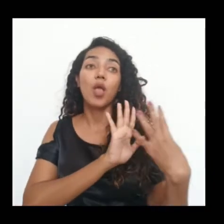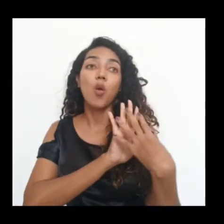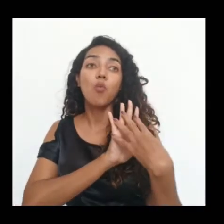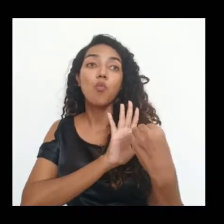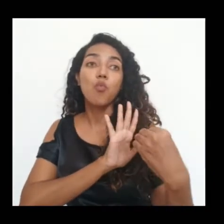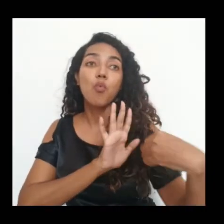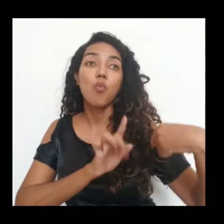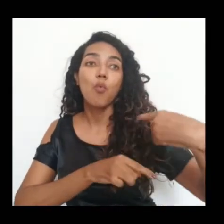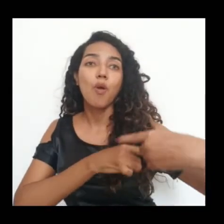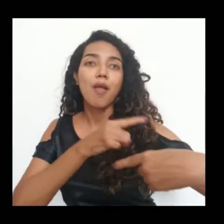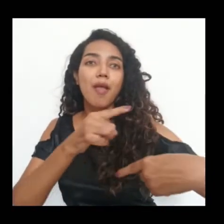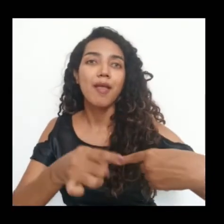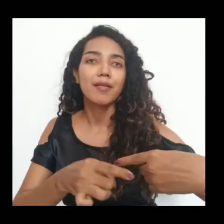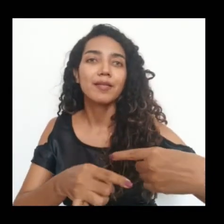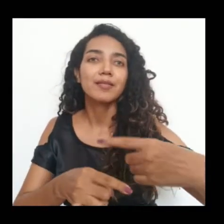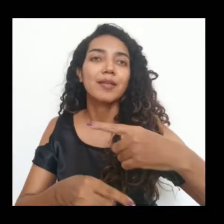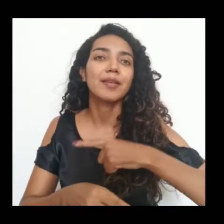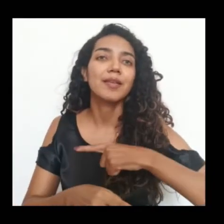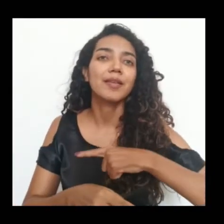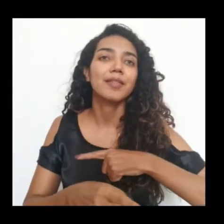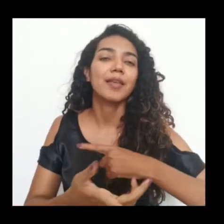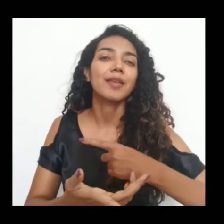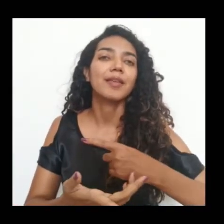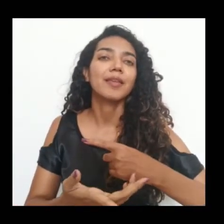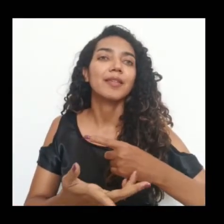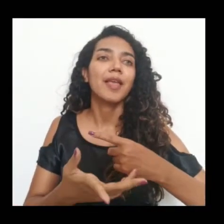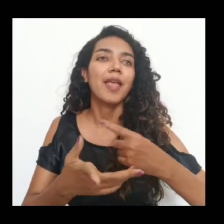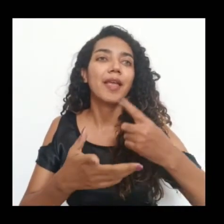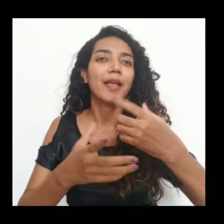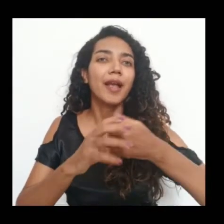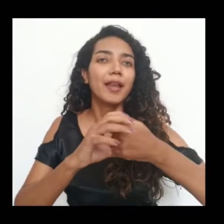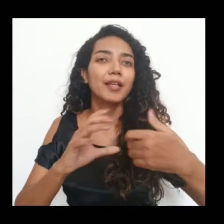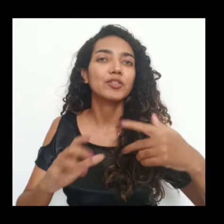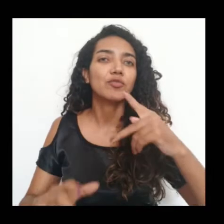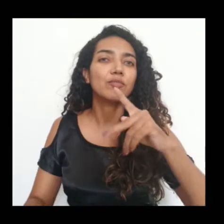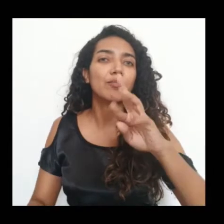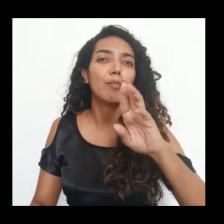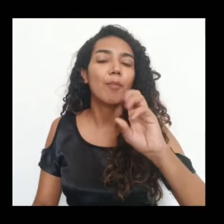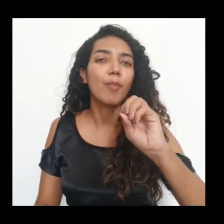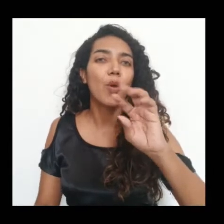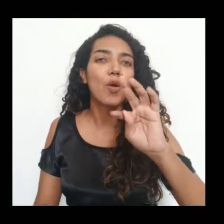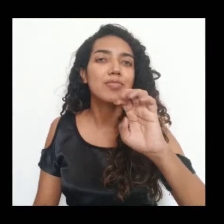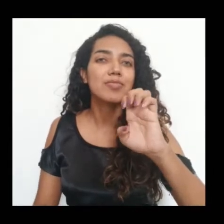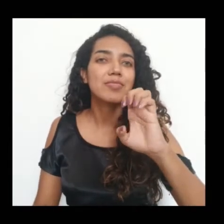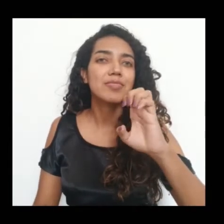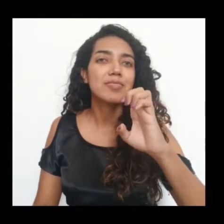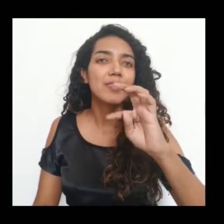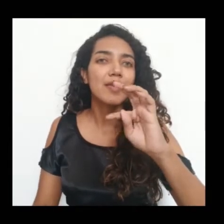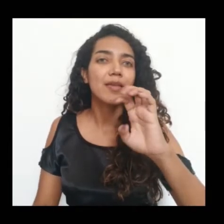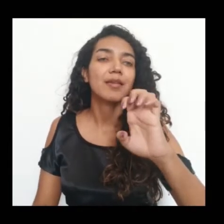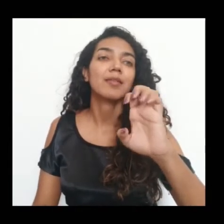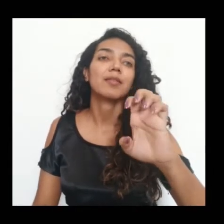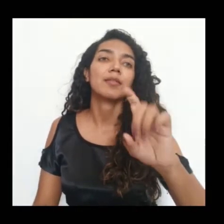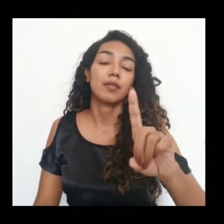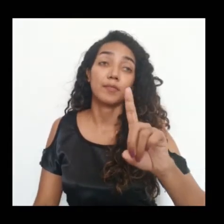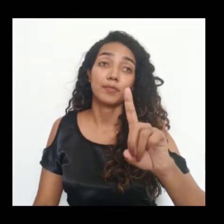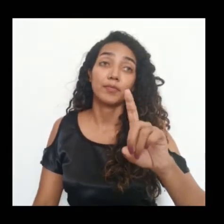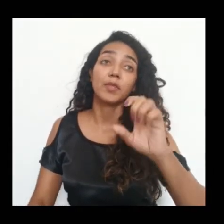elementos protected, métodos ou atributos, e esses métodos ou atributos podem ser